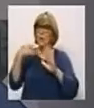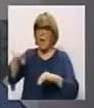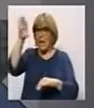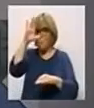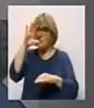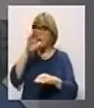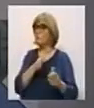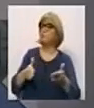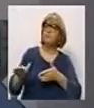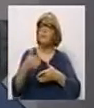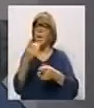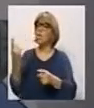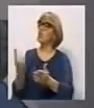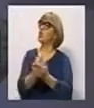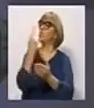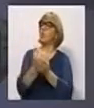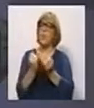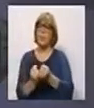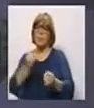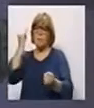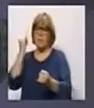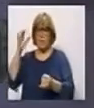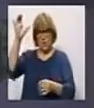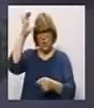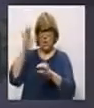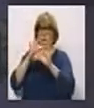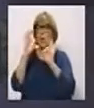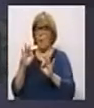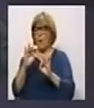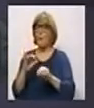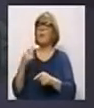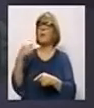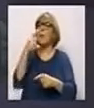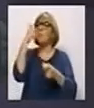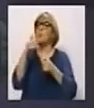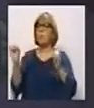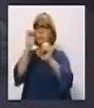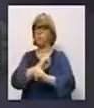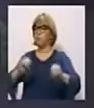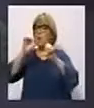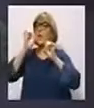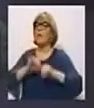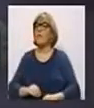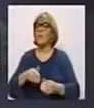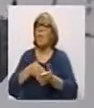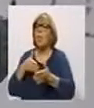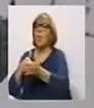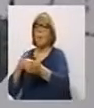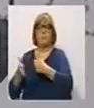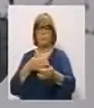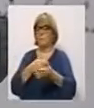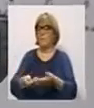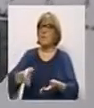para percorrer o espaço de forma autónoma e inteligente, prevenindo a presença de pessoas e evitando obstáculos. Mas a ciência